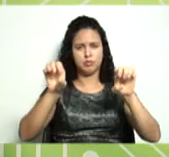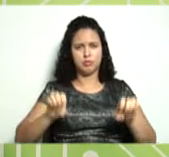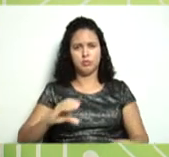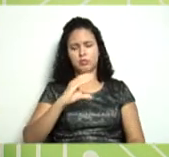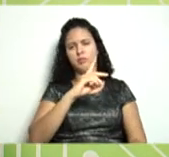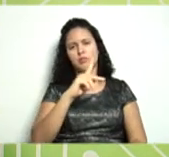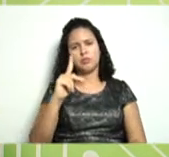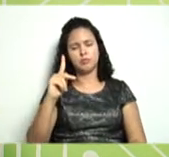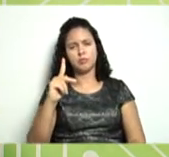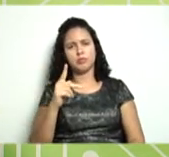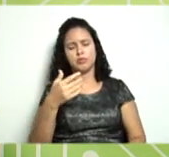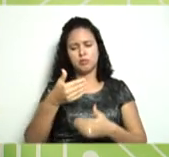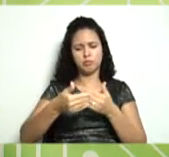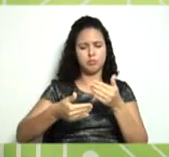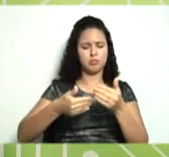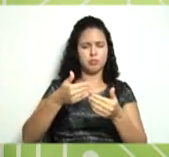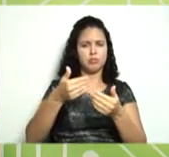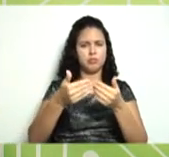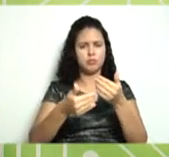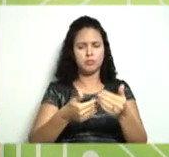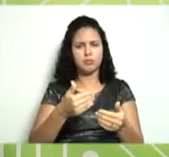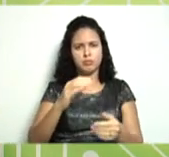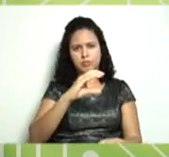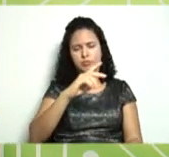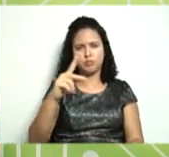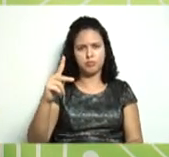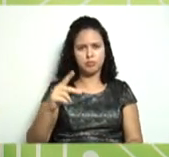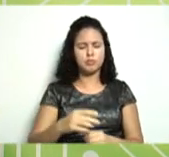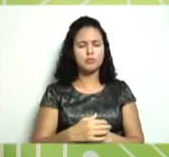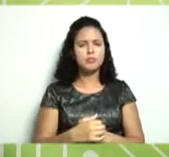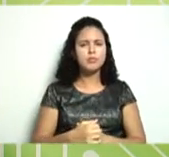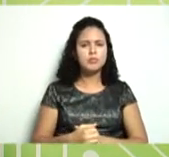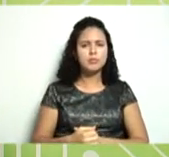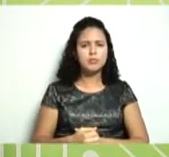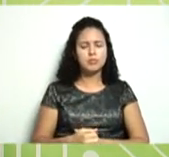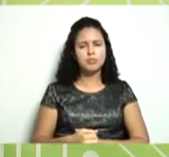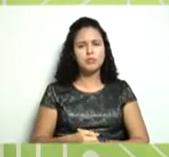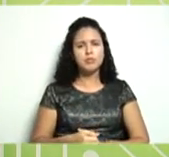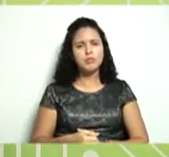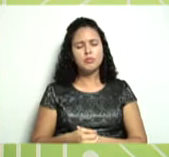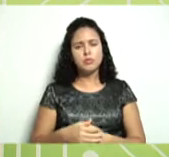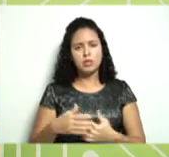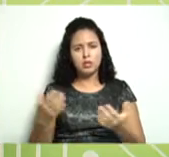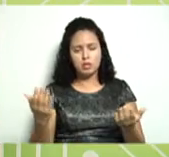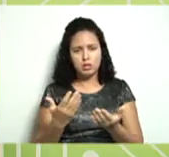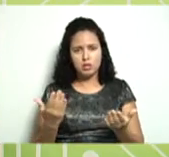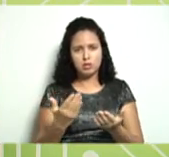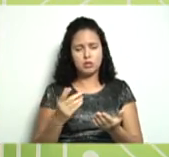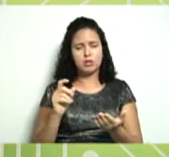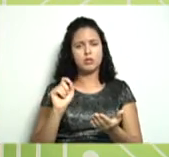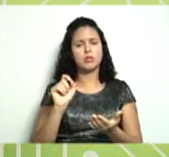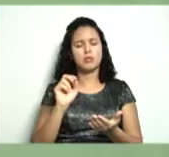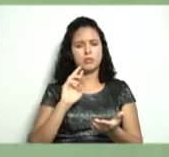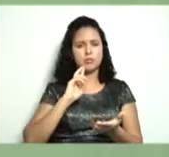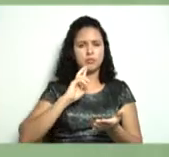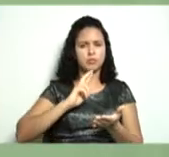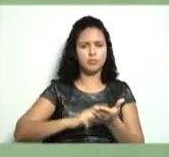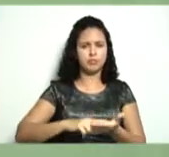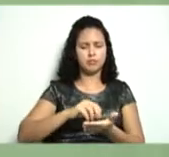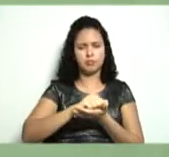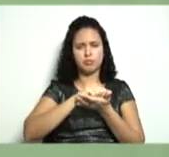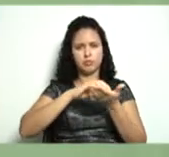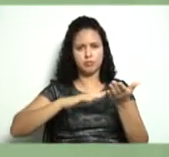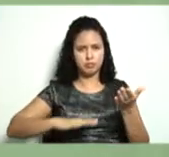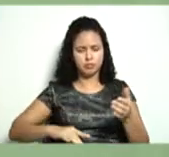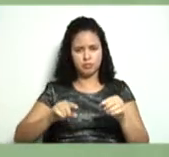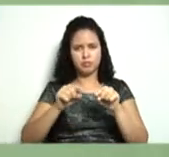estar observando o andamento das cooperativas. Agora nós vamos fazer a nossa correção da atividade de sala.